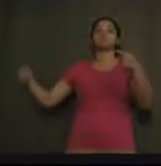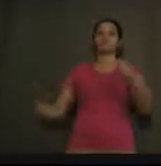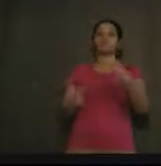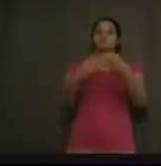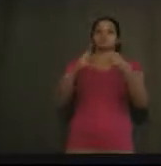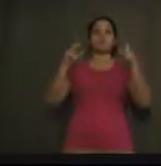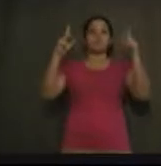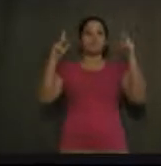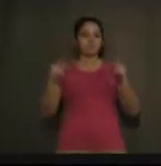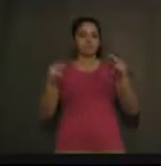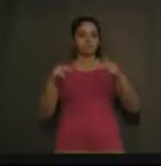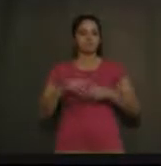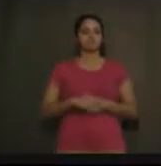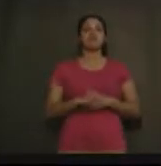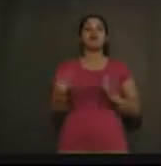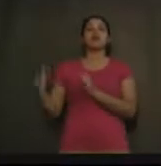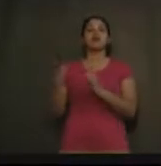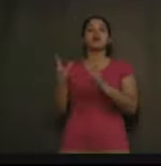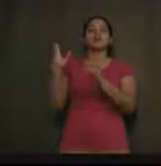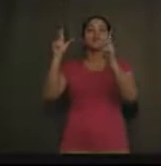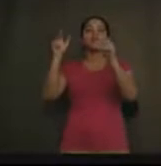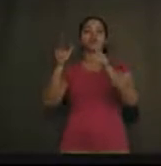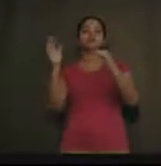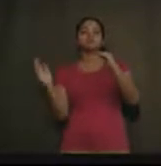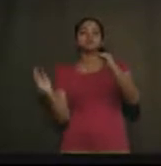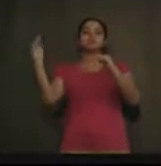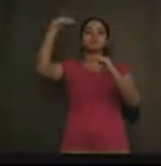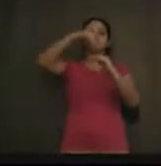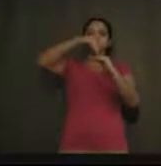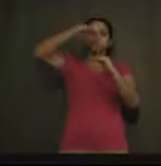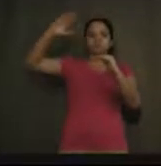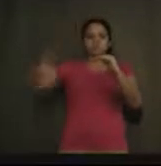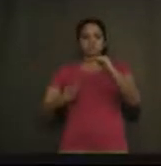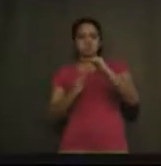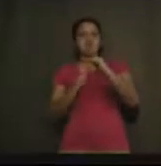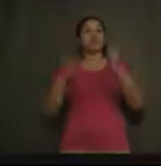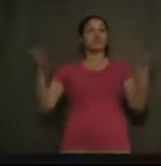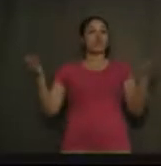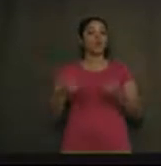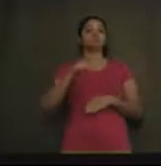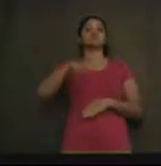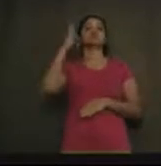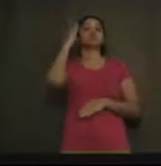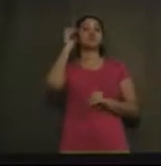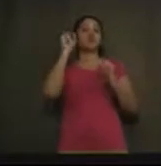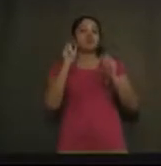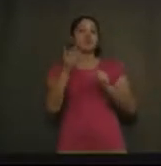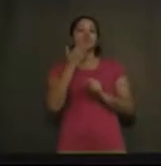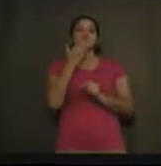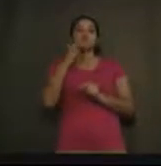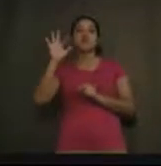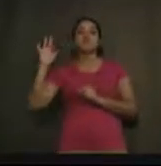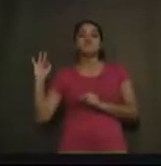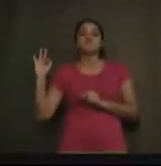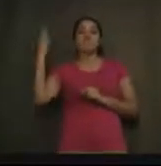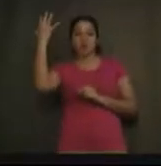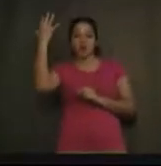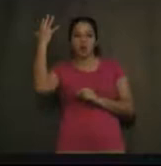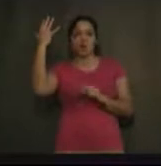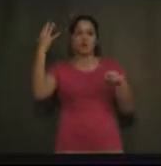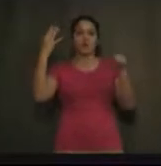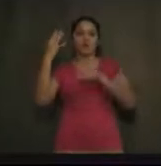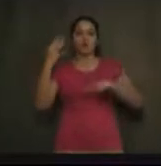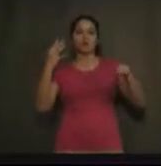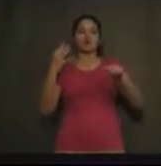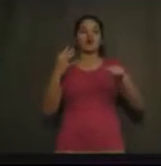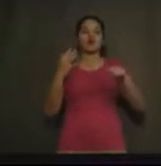biassintótica. Hoje nós sabemos que é esse tipo de fenômeno, a existência de trajetórias homoclínicas